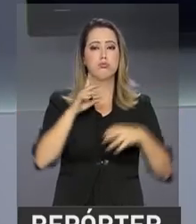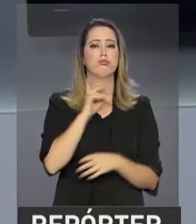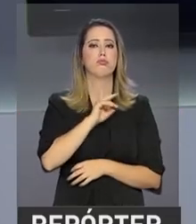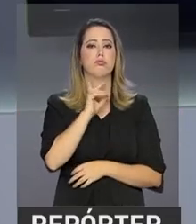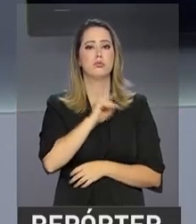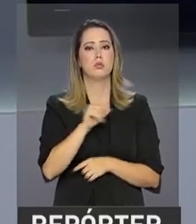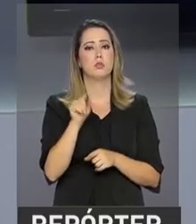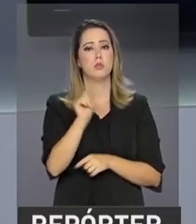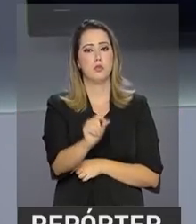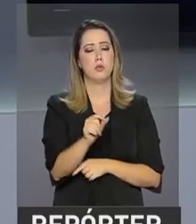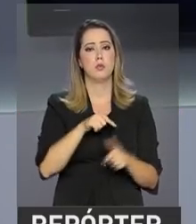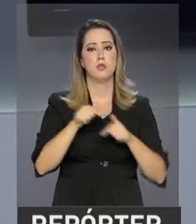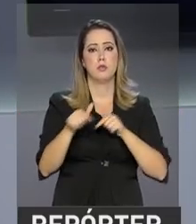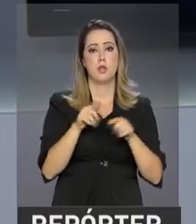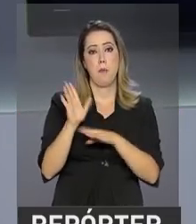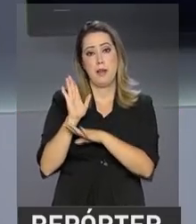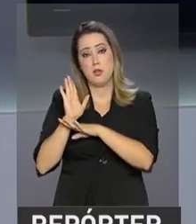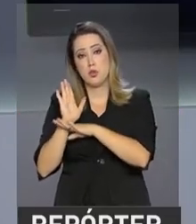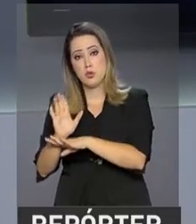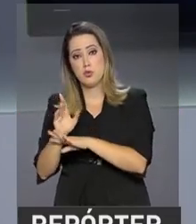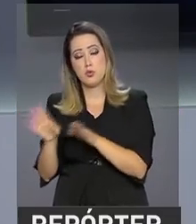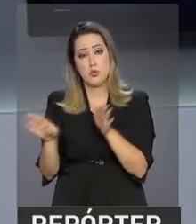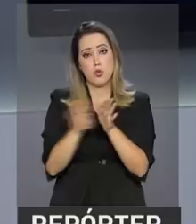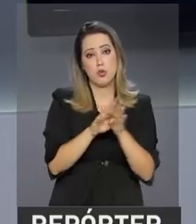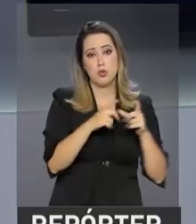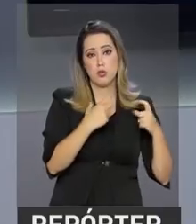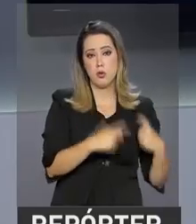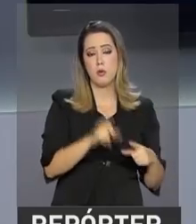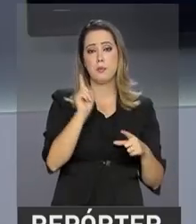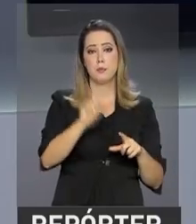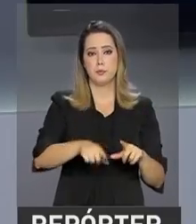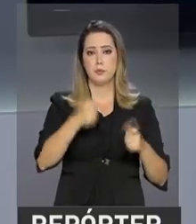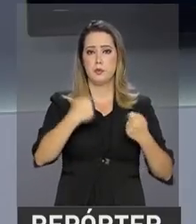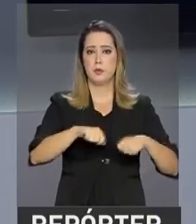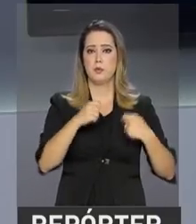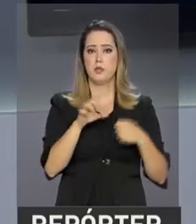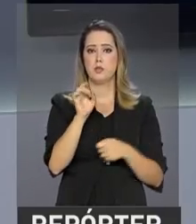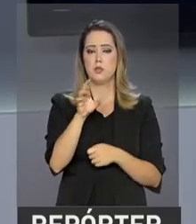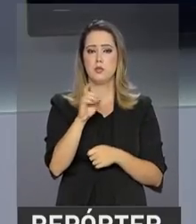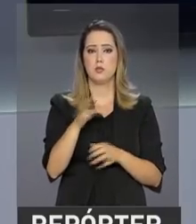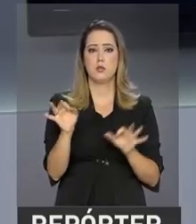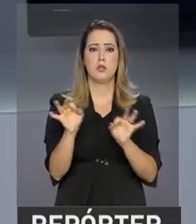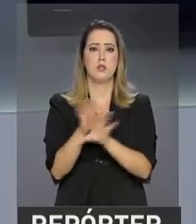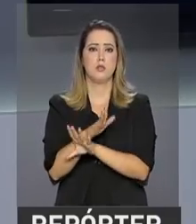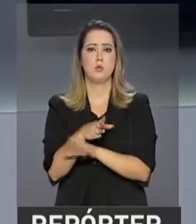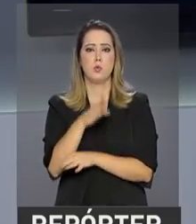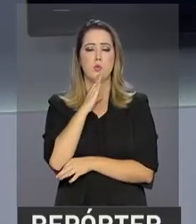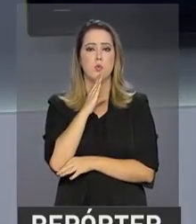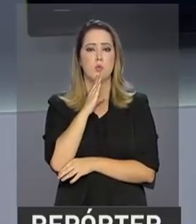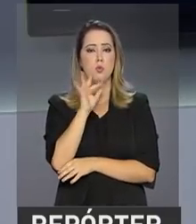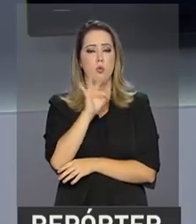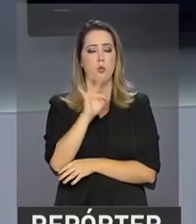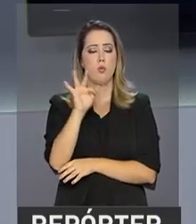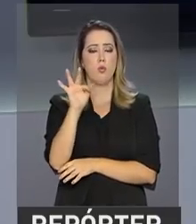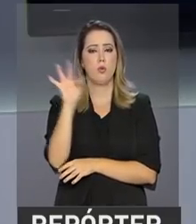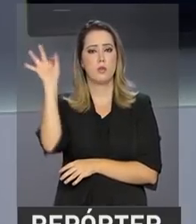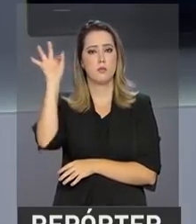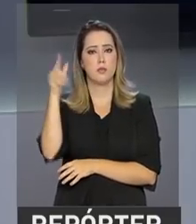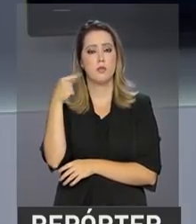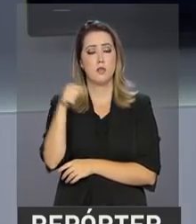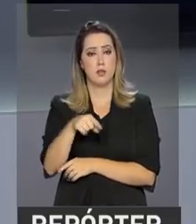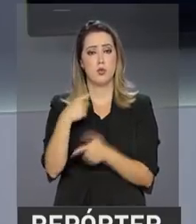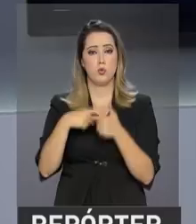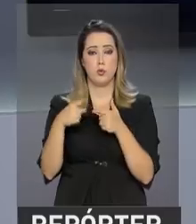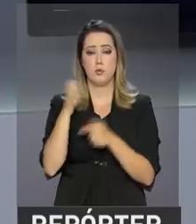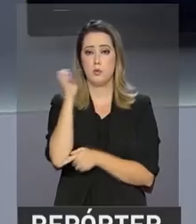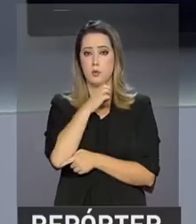para que as ações de socorro cheguem aos locais é preciso apenas que seja concluído o reconhecimento federal de situação